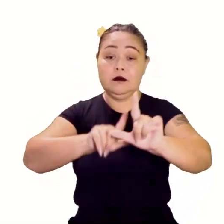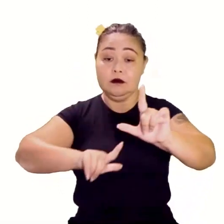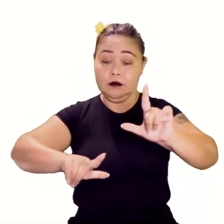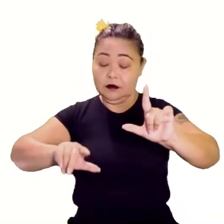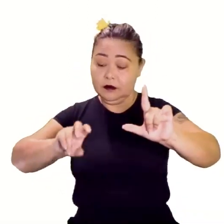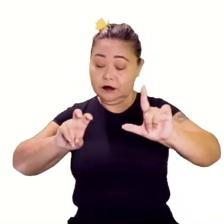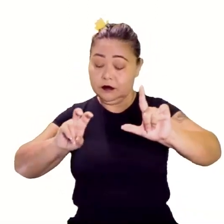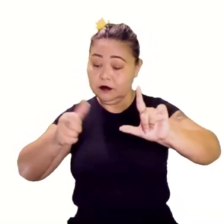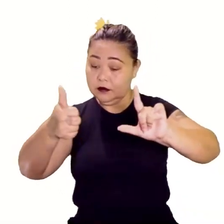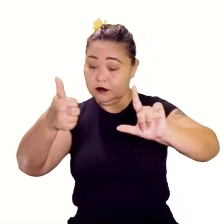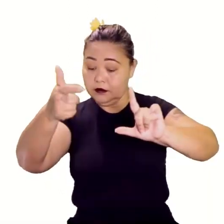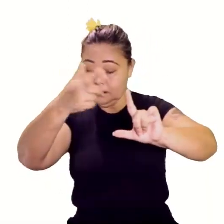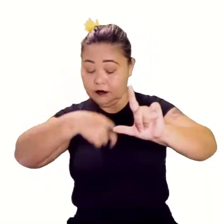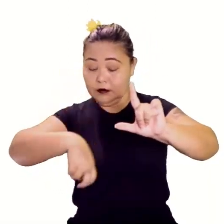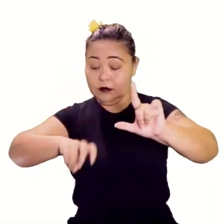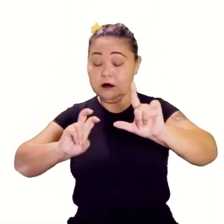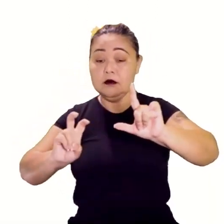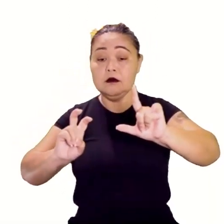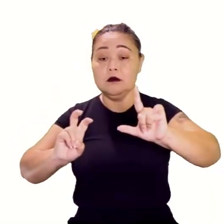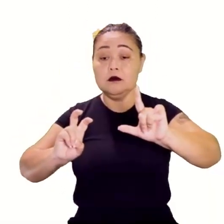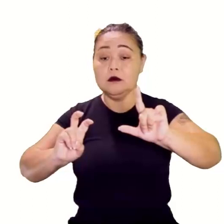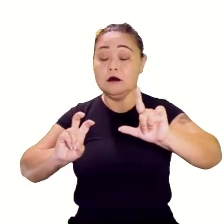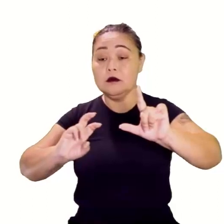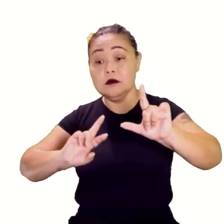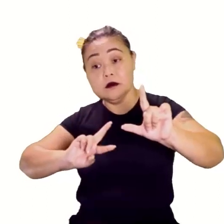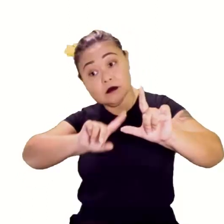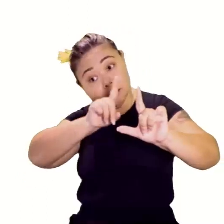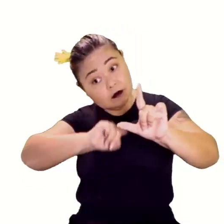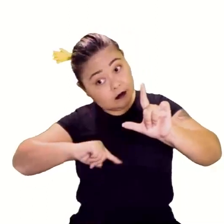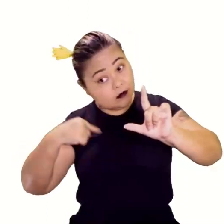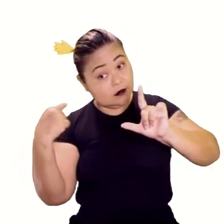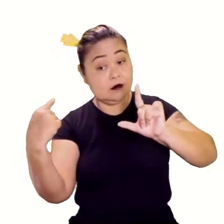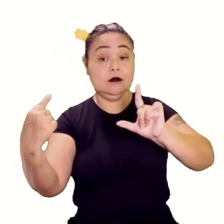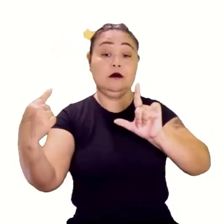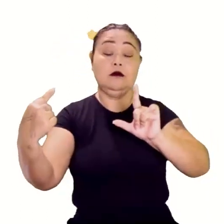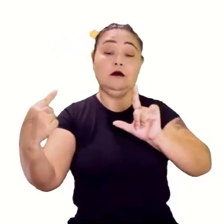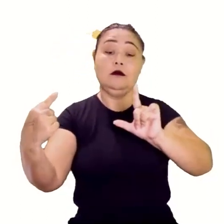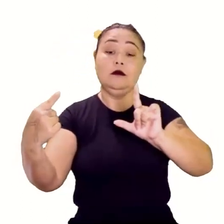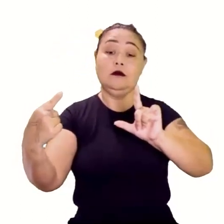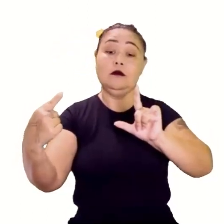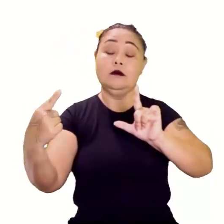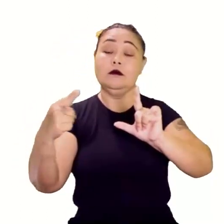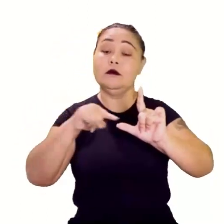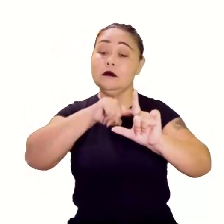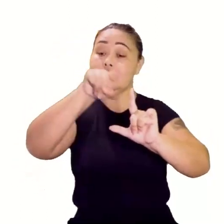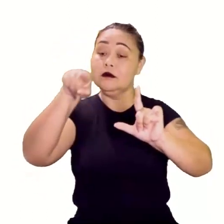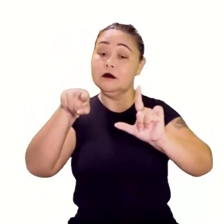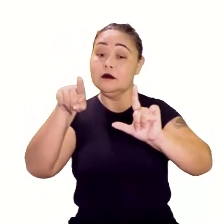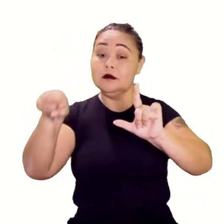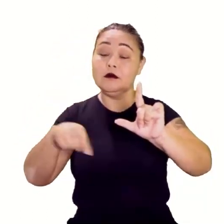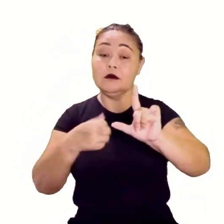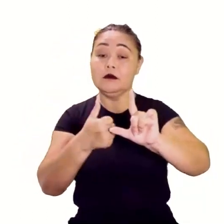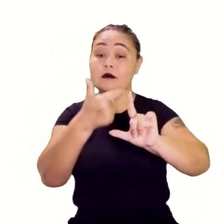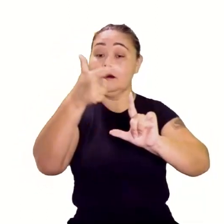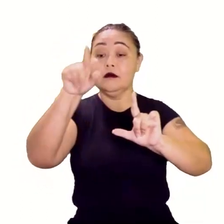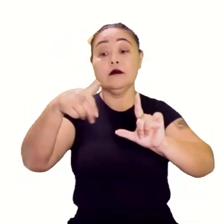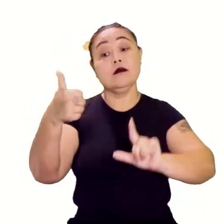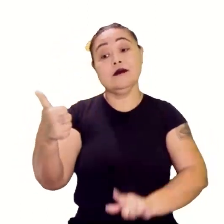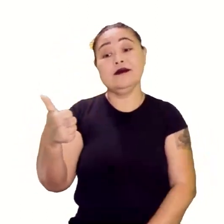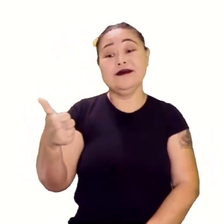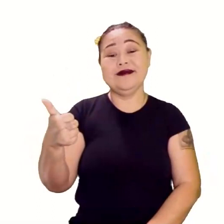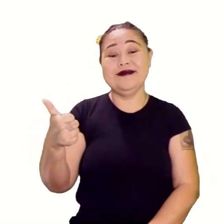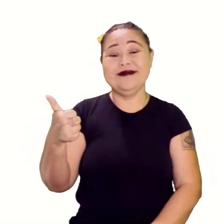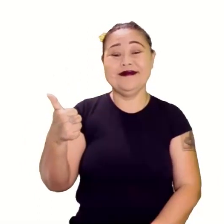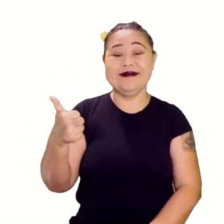igual a log de 1 na base 5. Fazendo o nosso giro da felicidade, esse igual a esse elevado a esse é aquele,